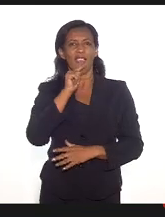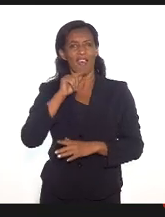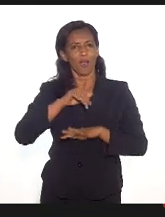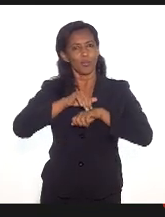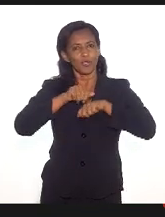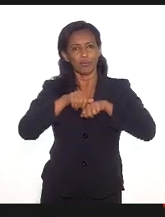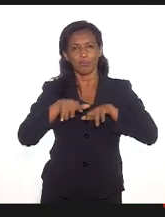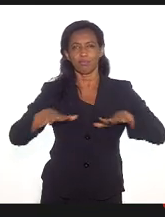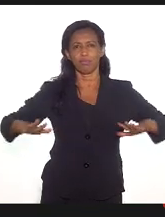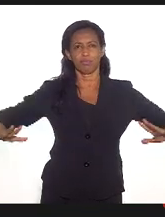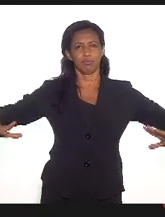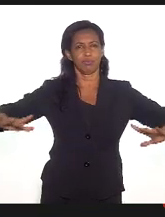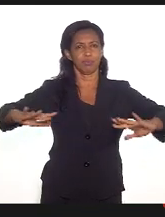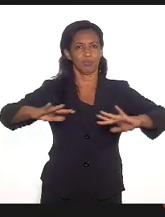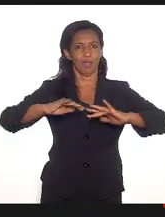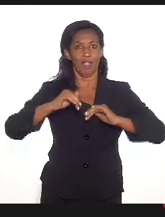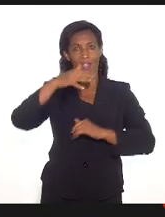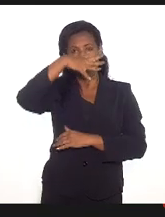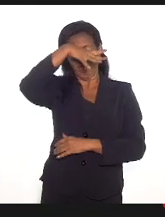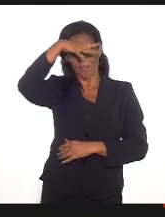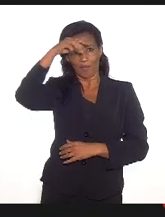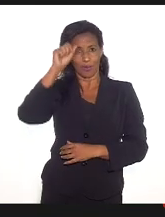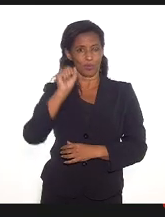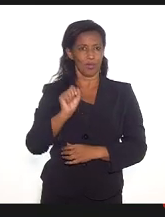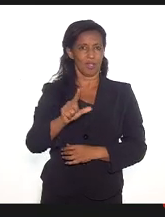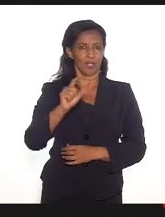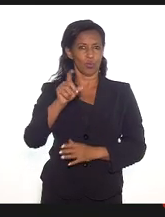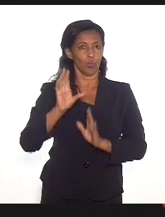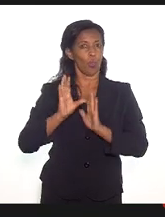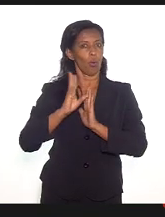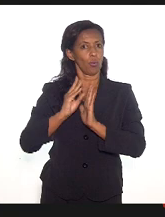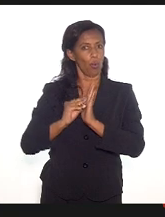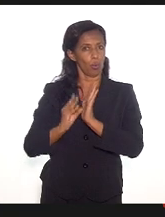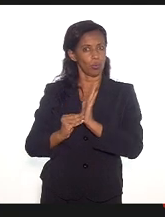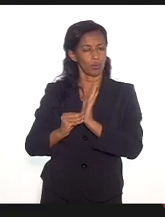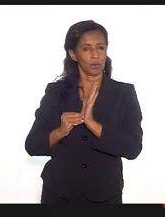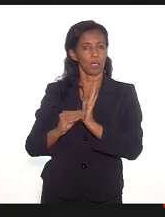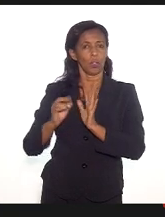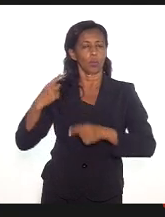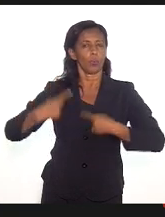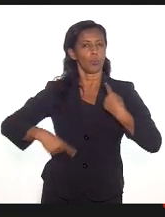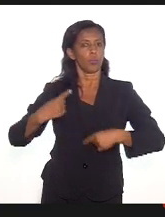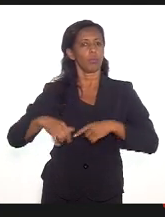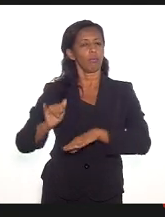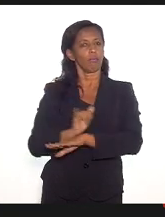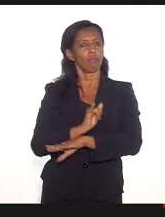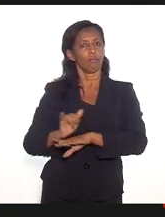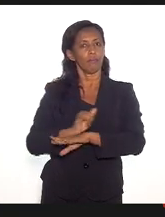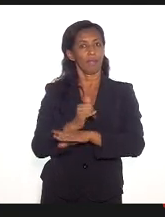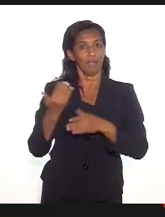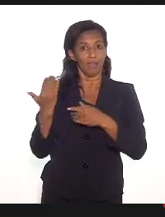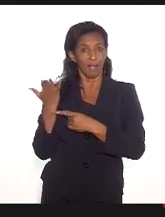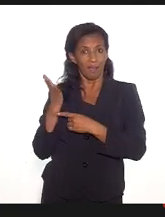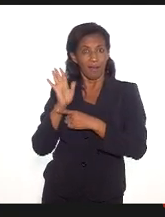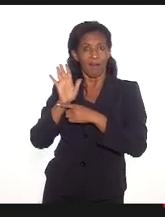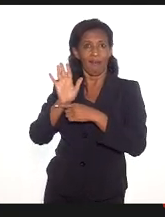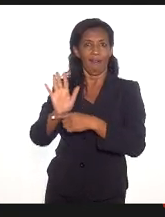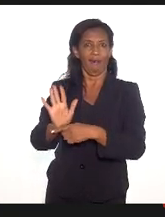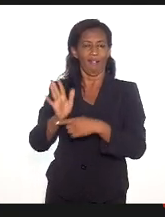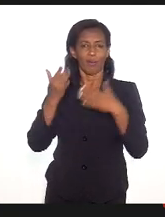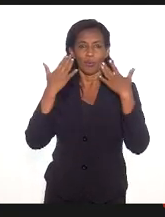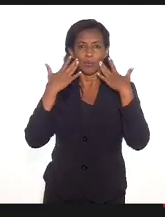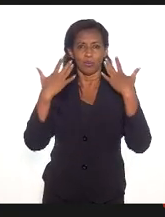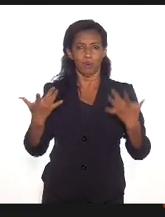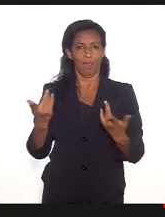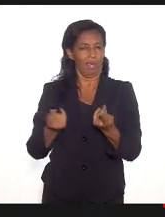brasileiras. A Amazônia Azul é um conceito político estratégico que contempla e integra as